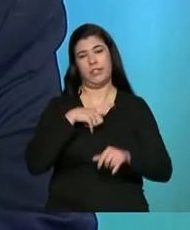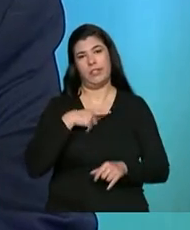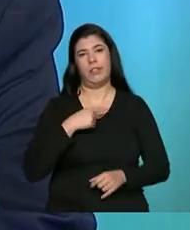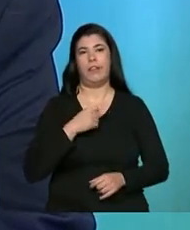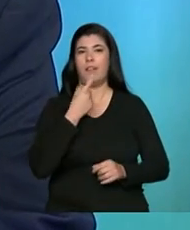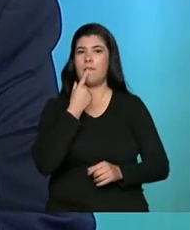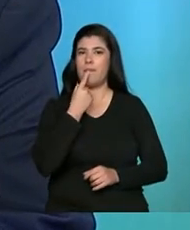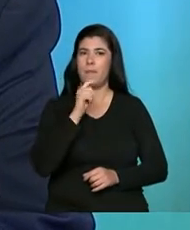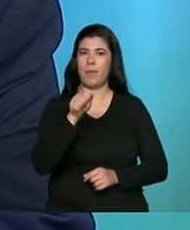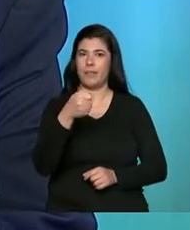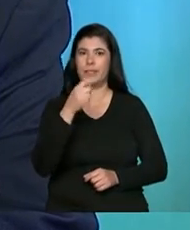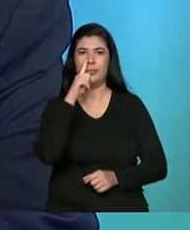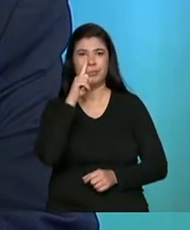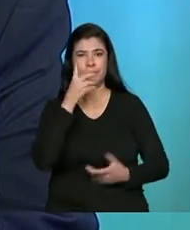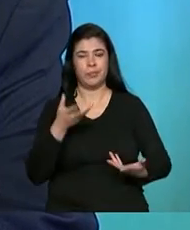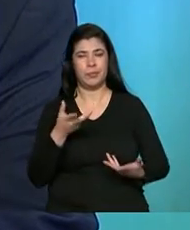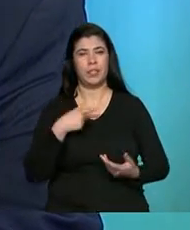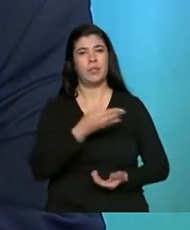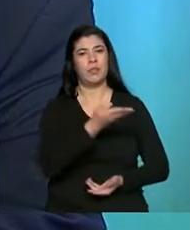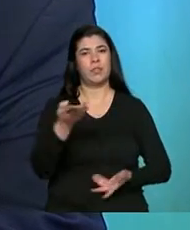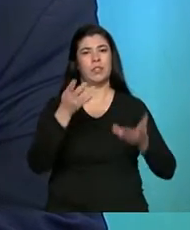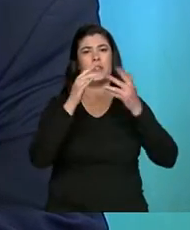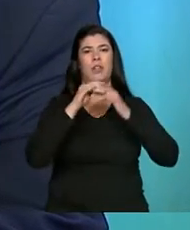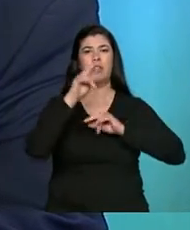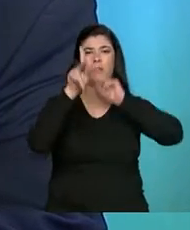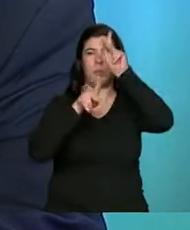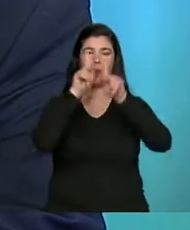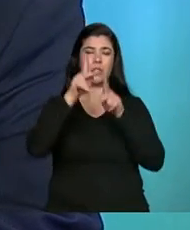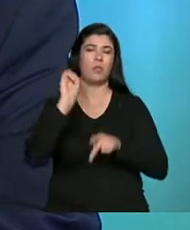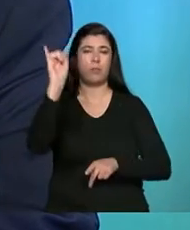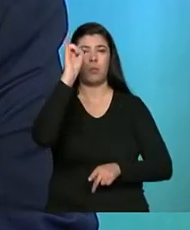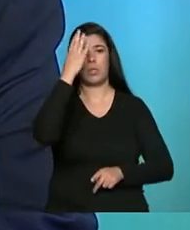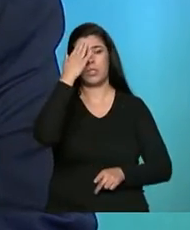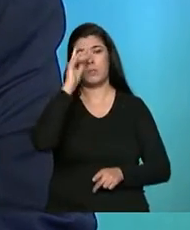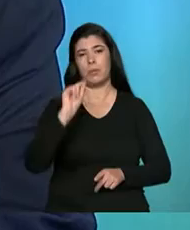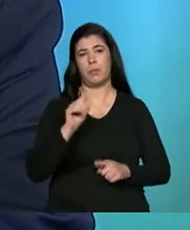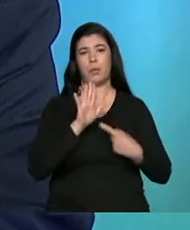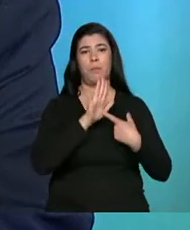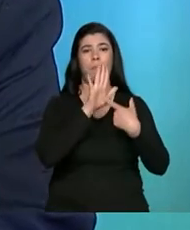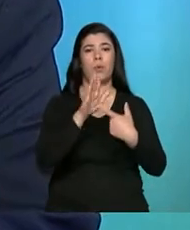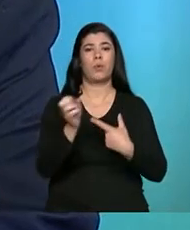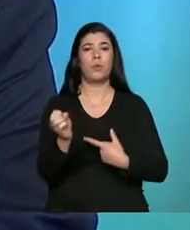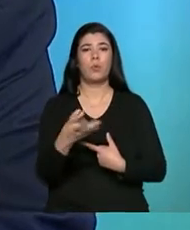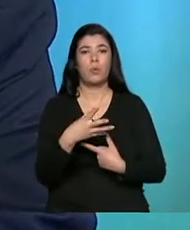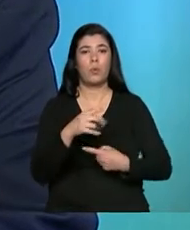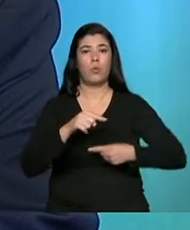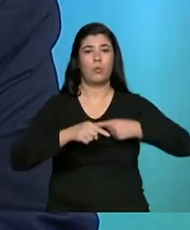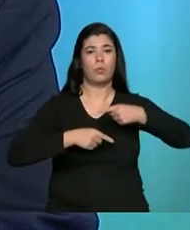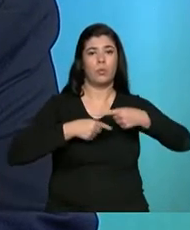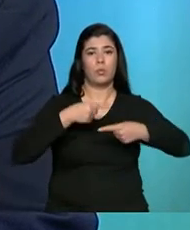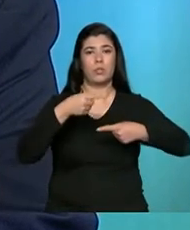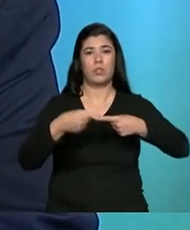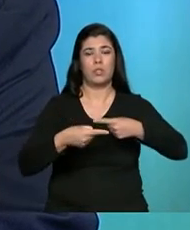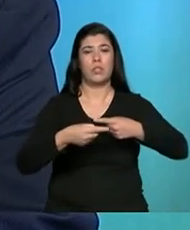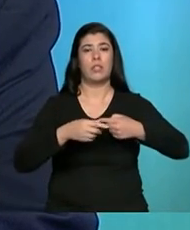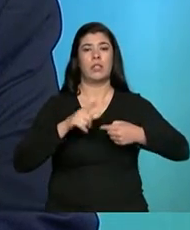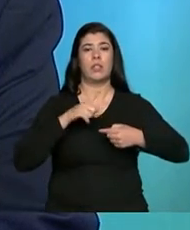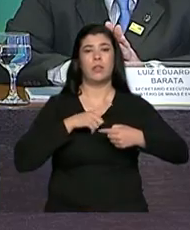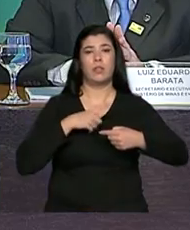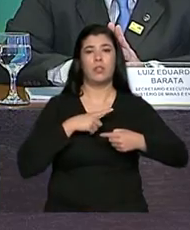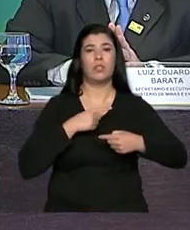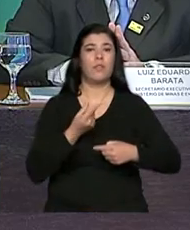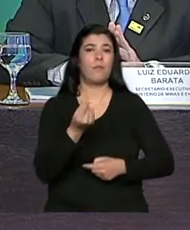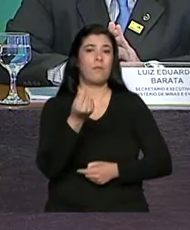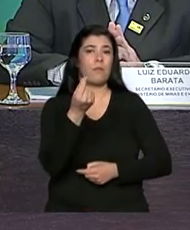para a população porque mostra a um novo ciclo de tendências na tarifa